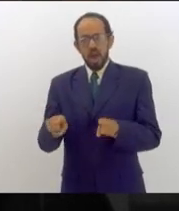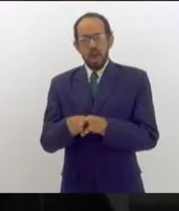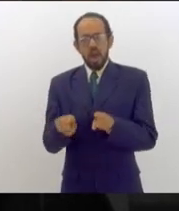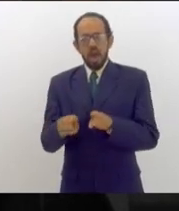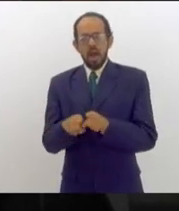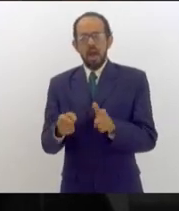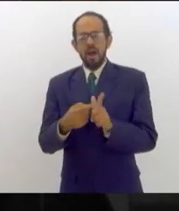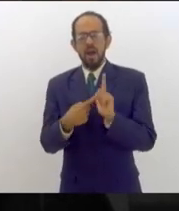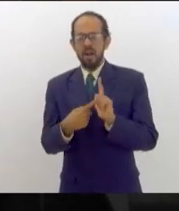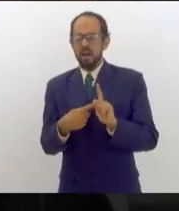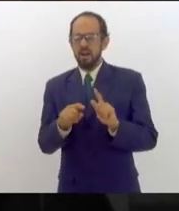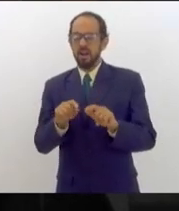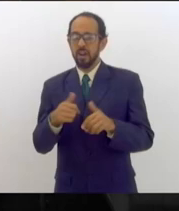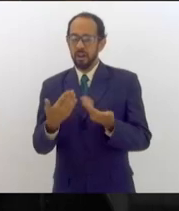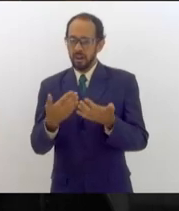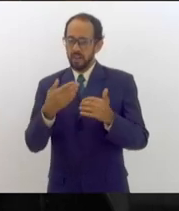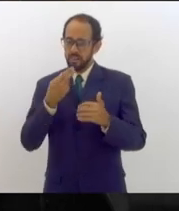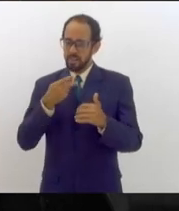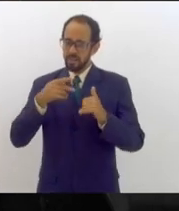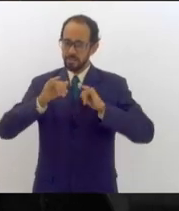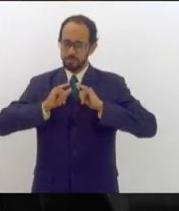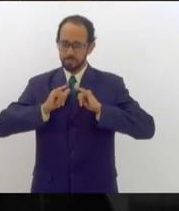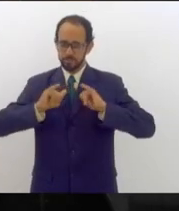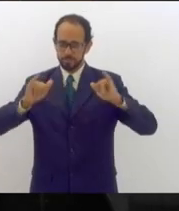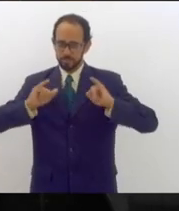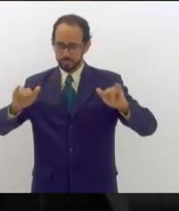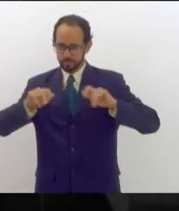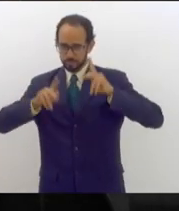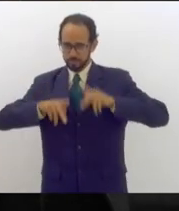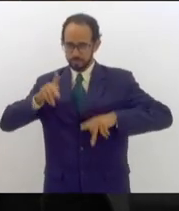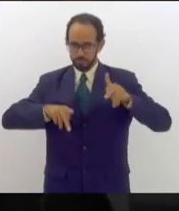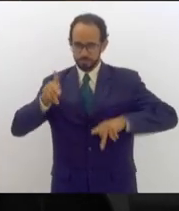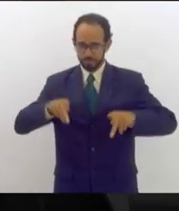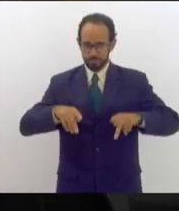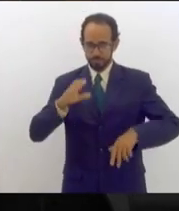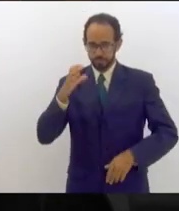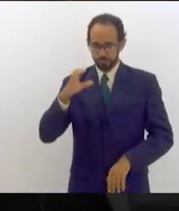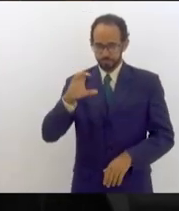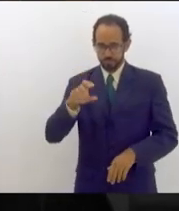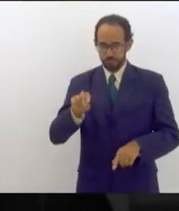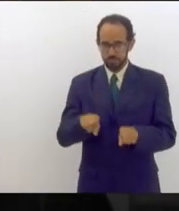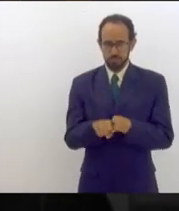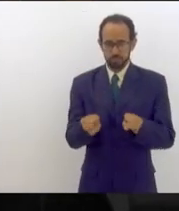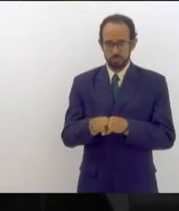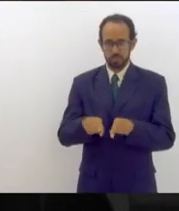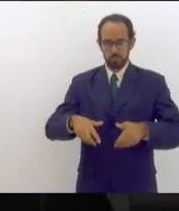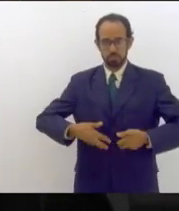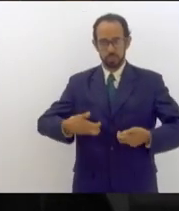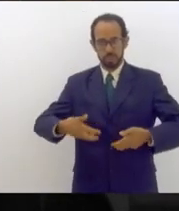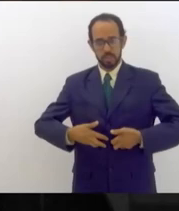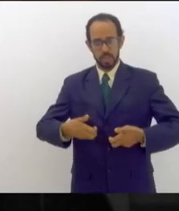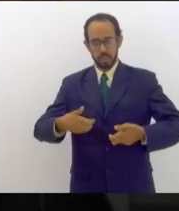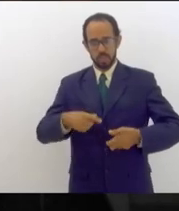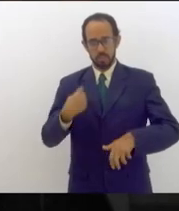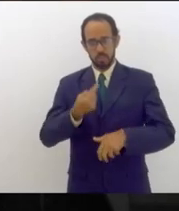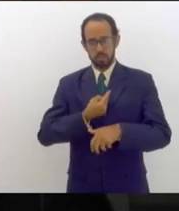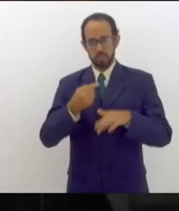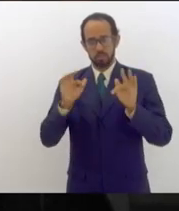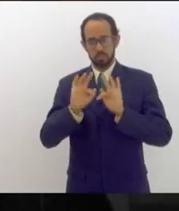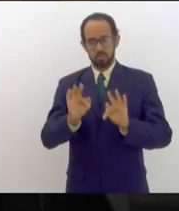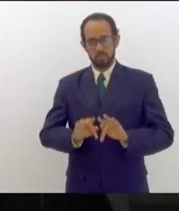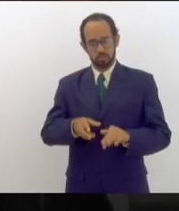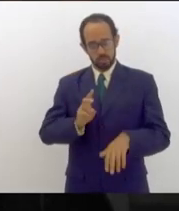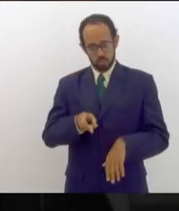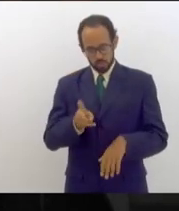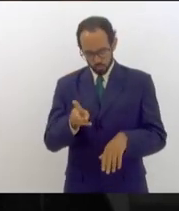então eu quero dizer para a população de Niterói para a população de Paquetá que a gente tá feliz porque não vai haver continuidade